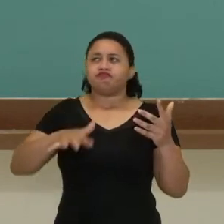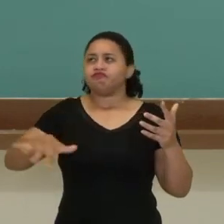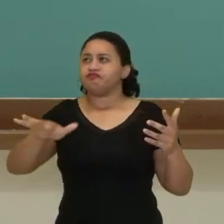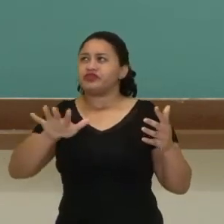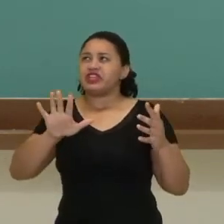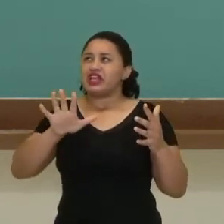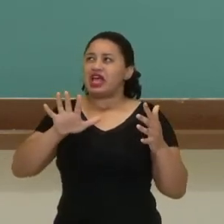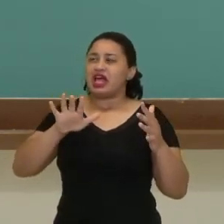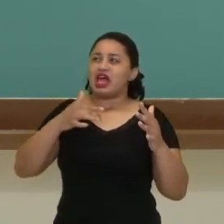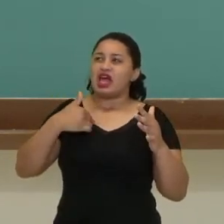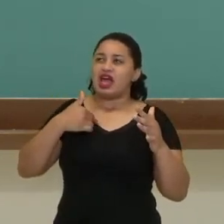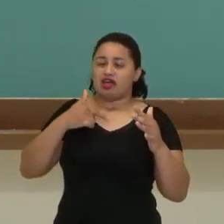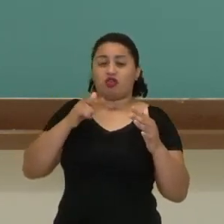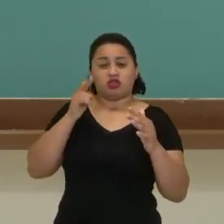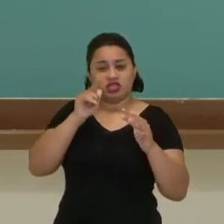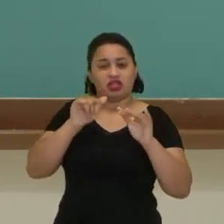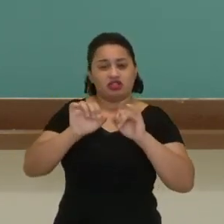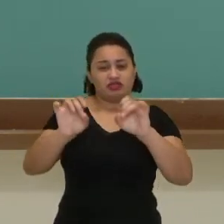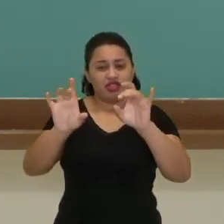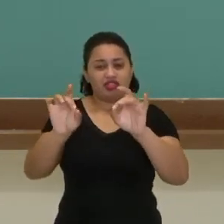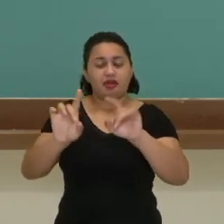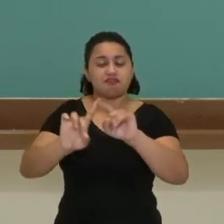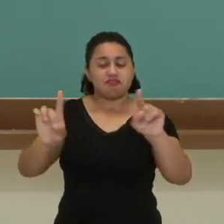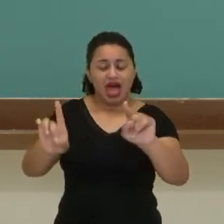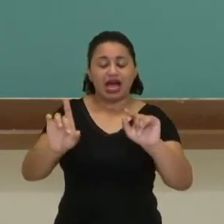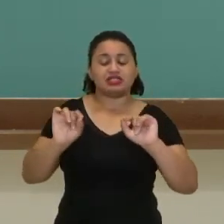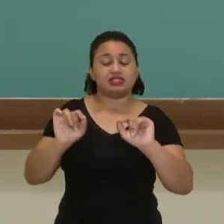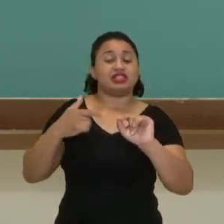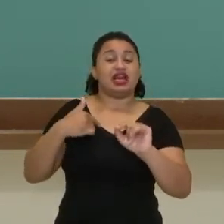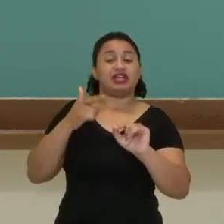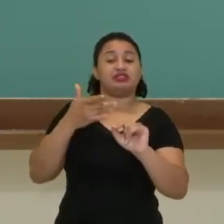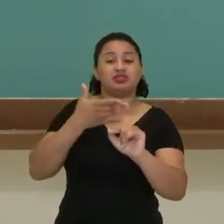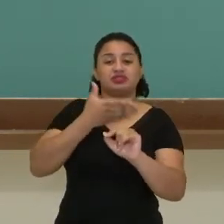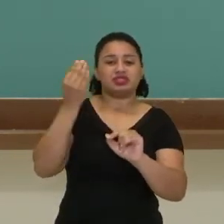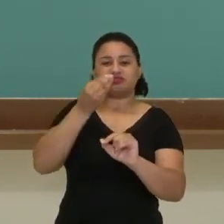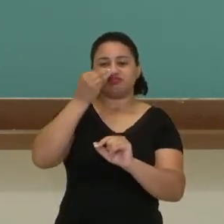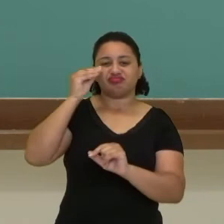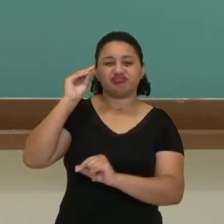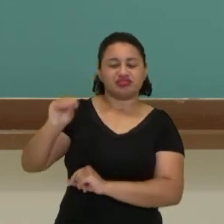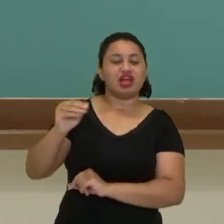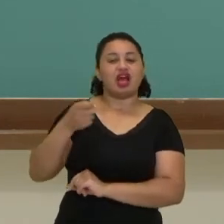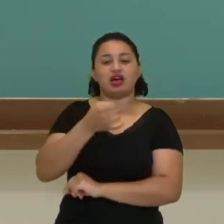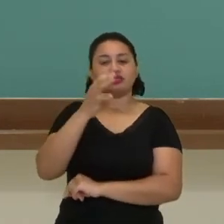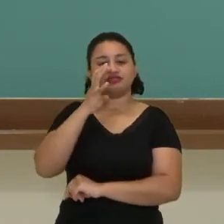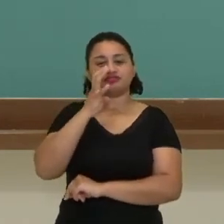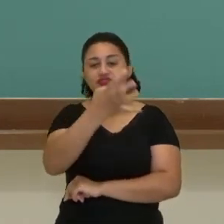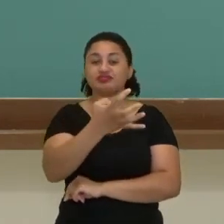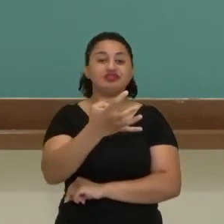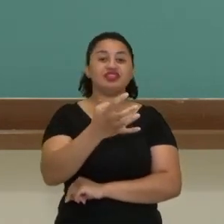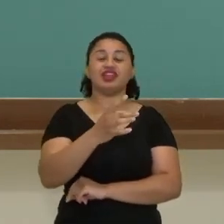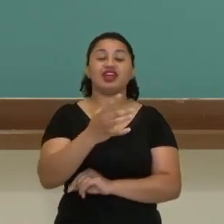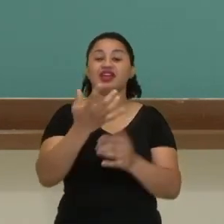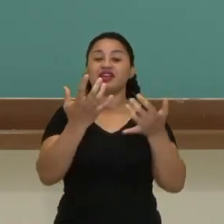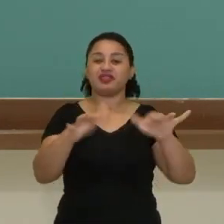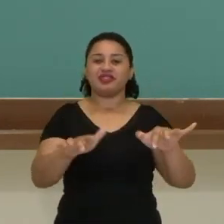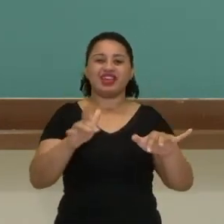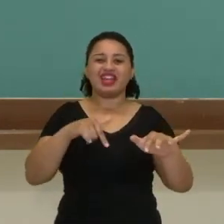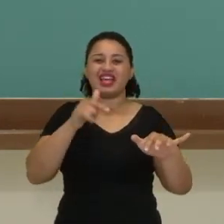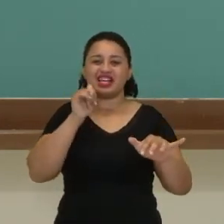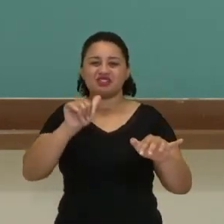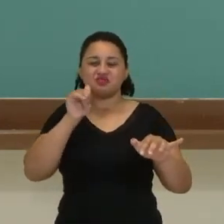sendo esquecidas, às vezes de forma proposital, por críticos da arte que não queriam que elas fossem